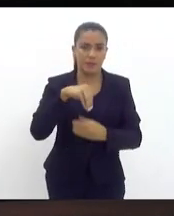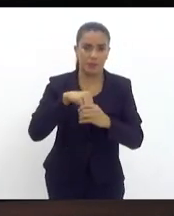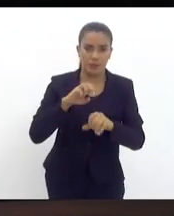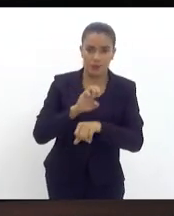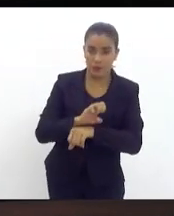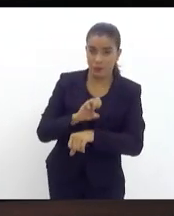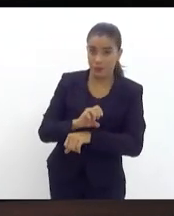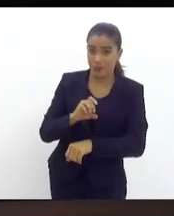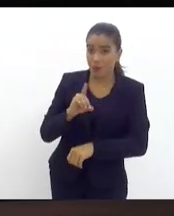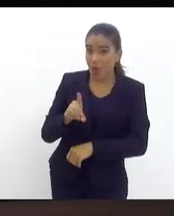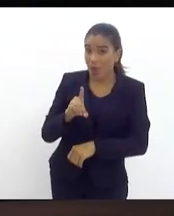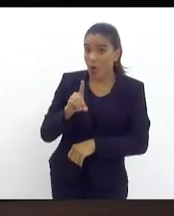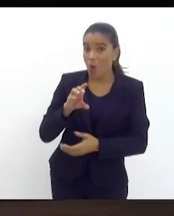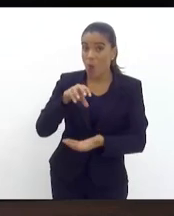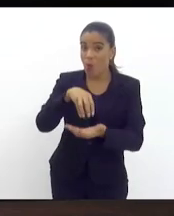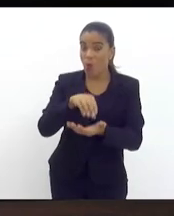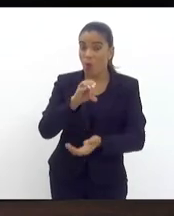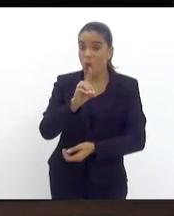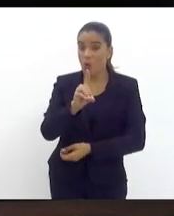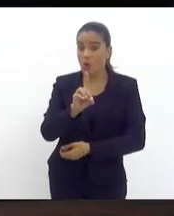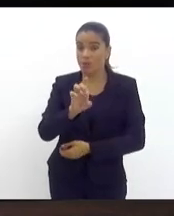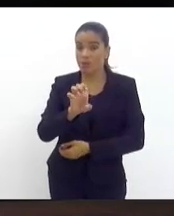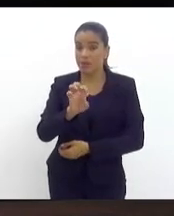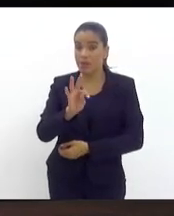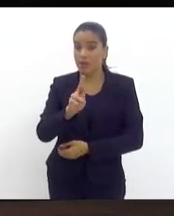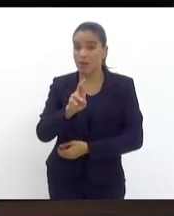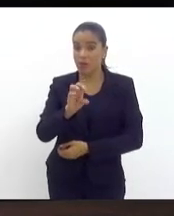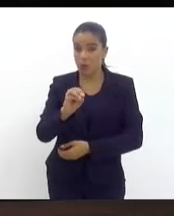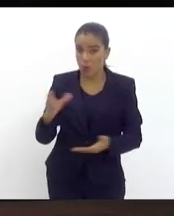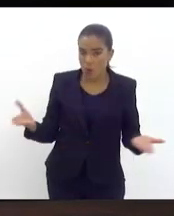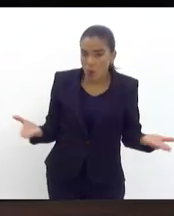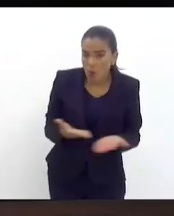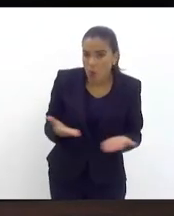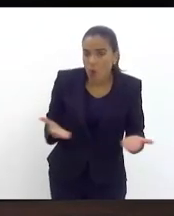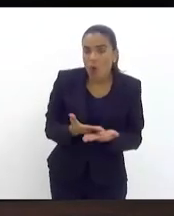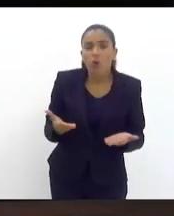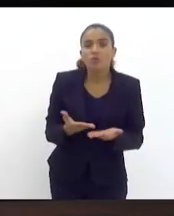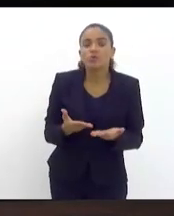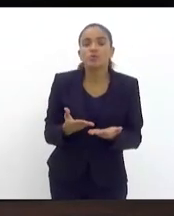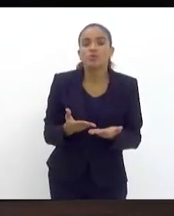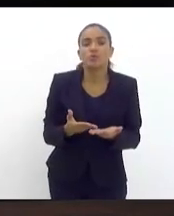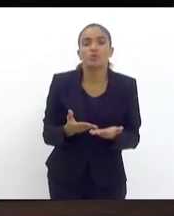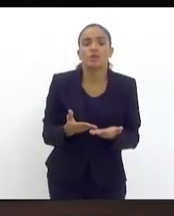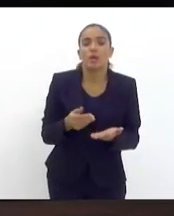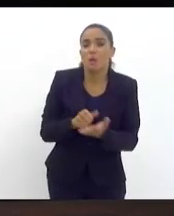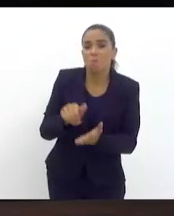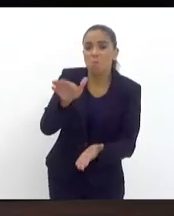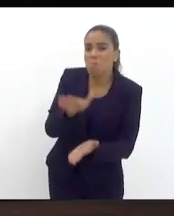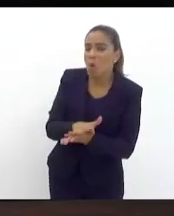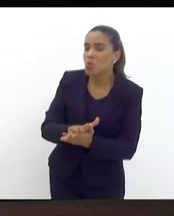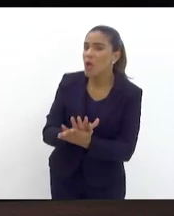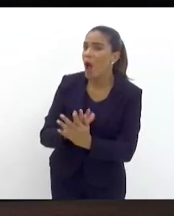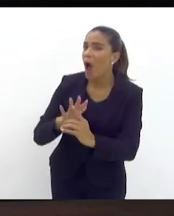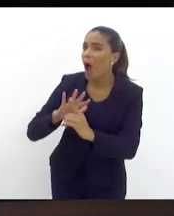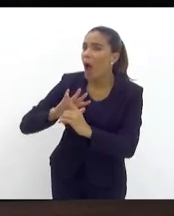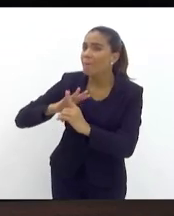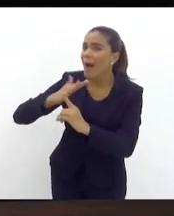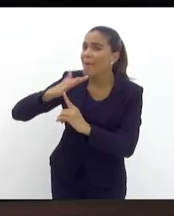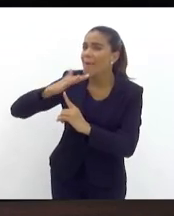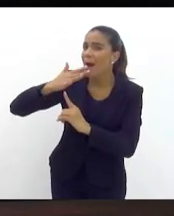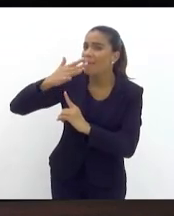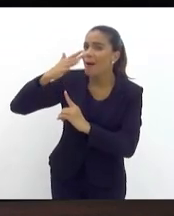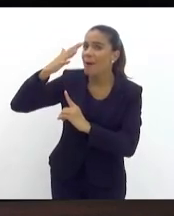o Detro hoje Presidente Luís Paulo ele aplica multas altíssimas